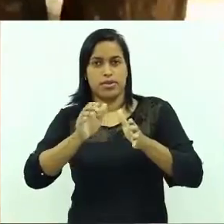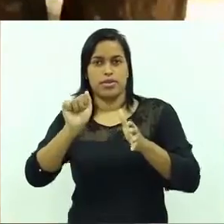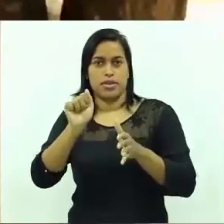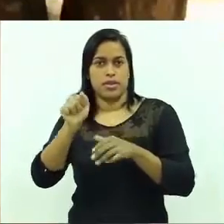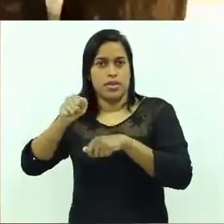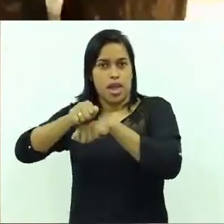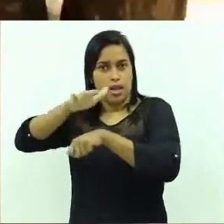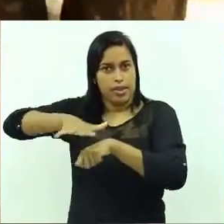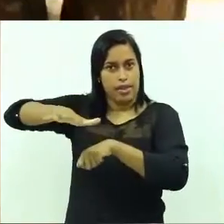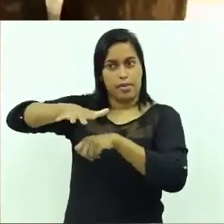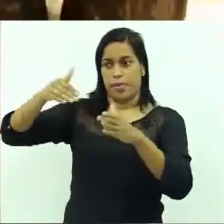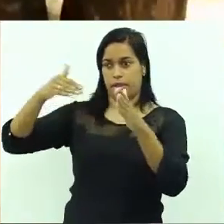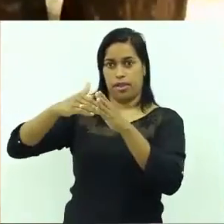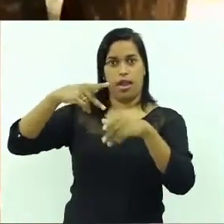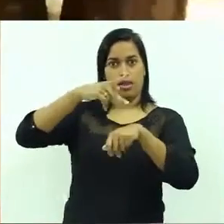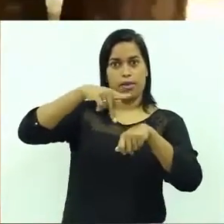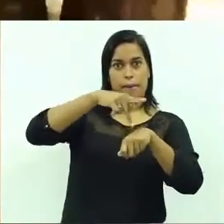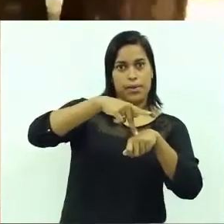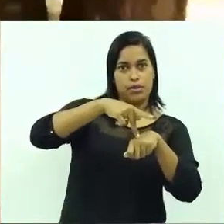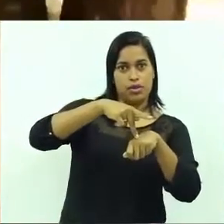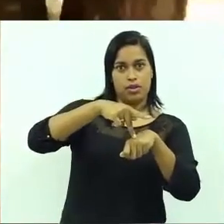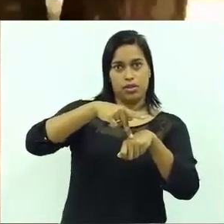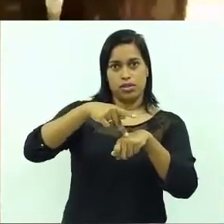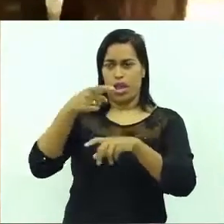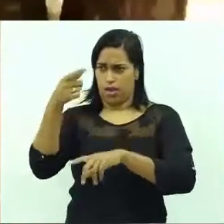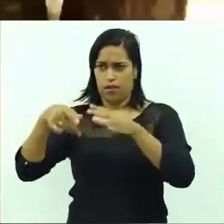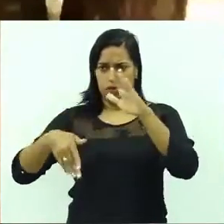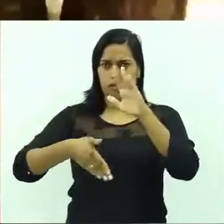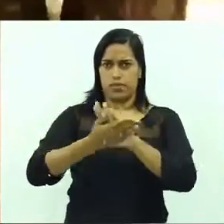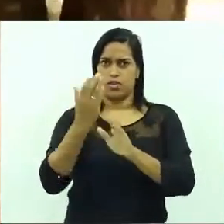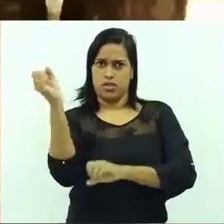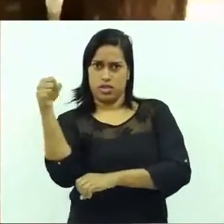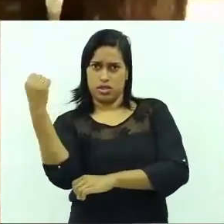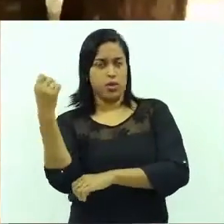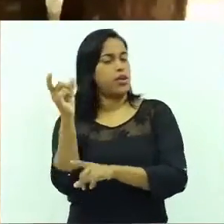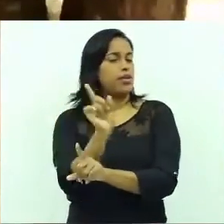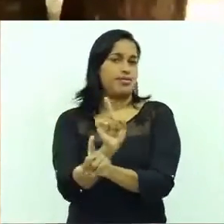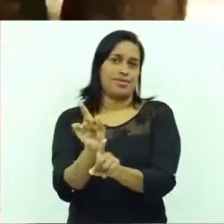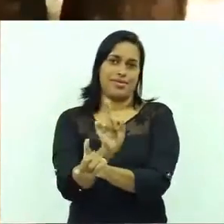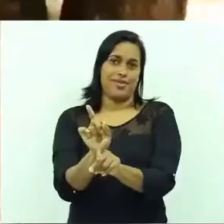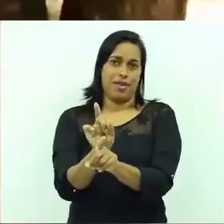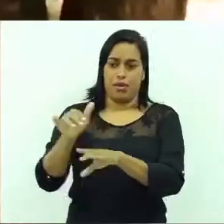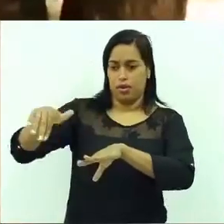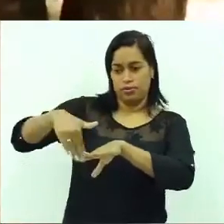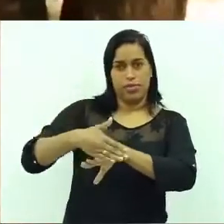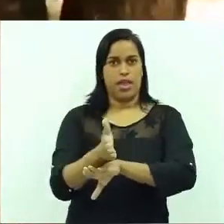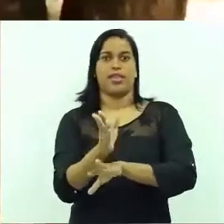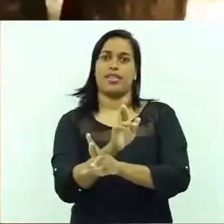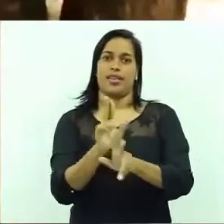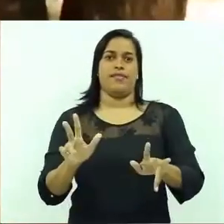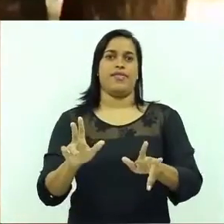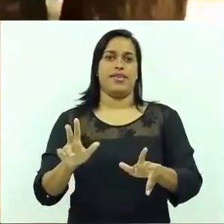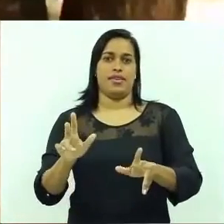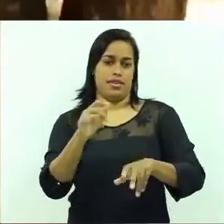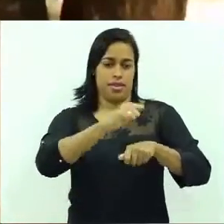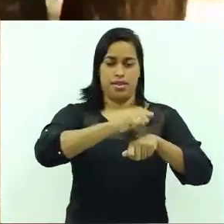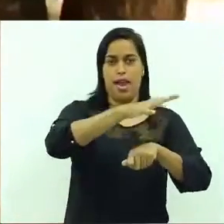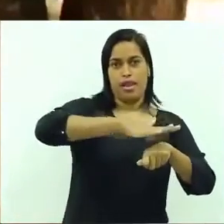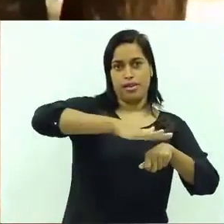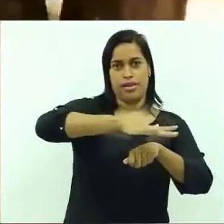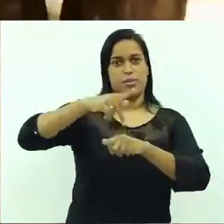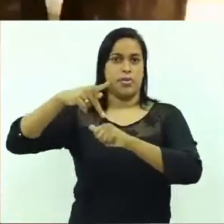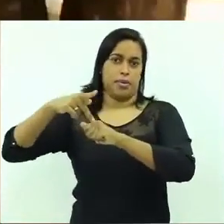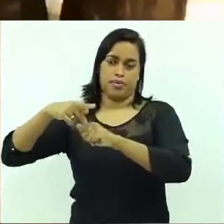Araripina para Petrolina e vou passar em Salgueiro? Não, isso não faz o menor sentido, porque Salgueiro não está no caminho entre Araripina